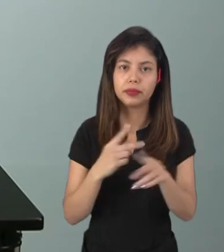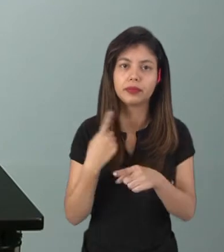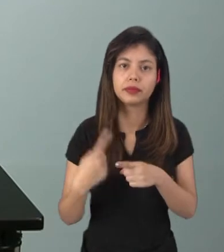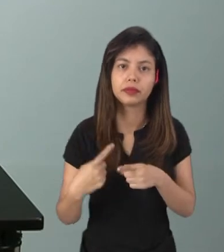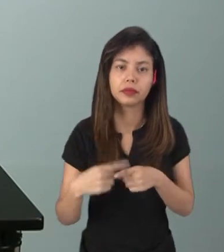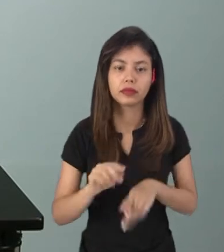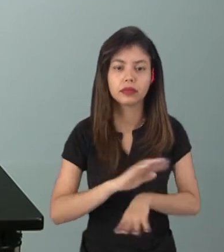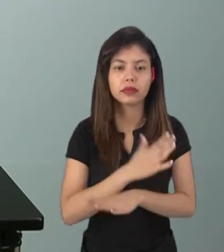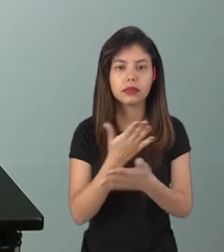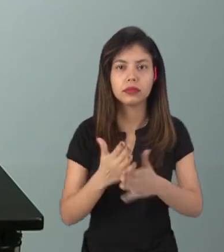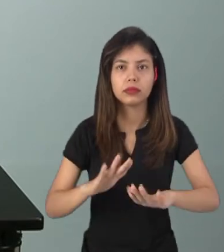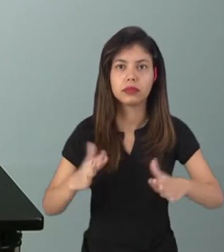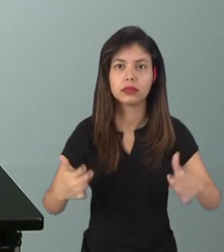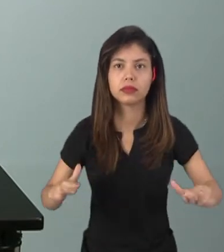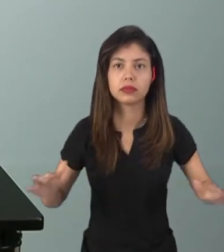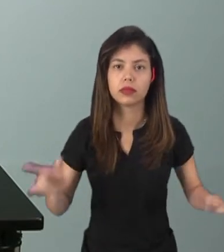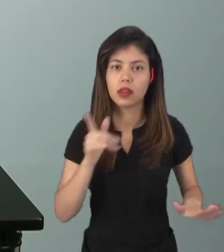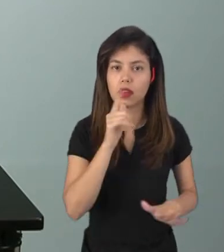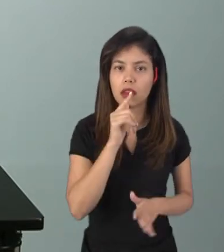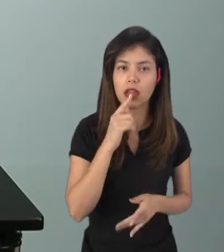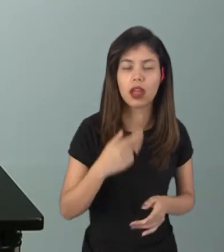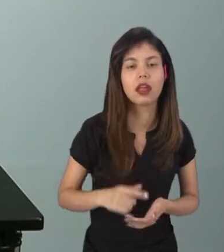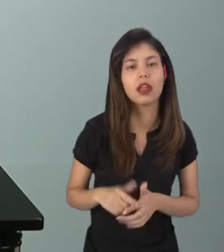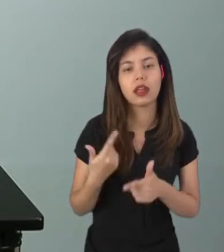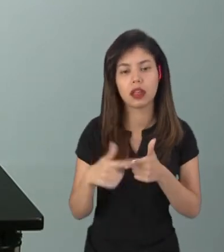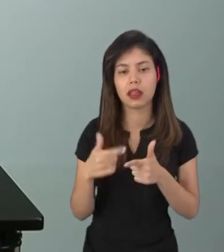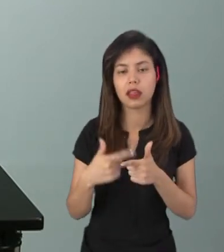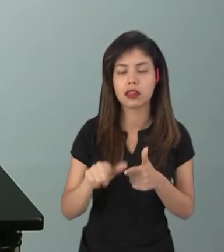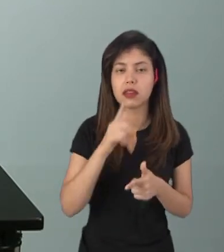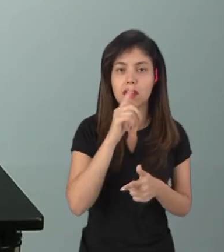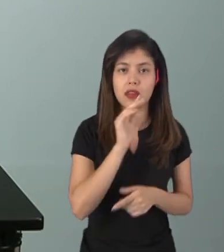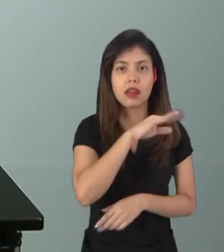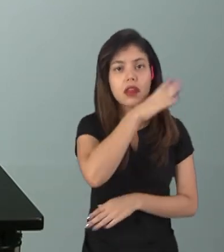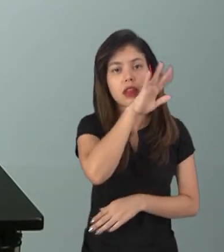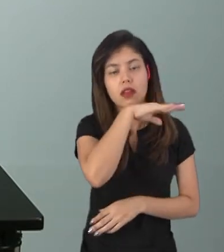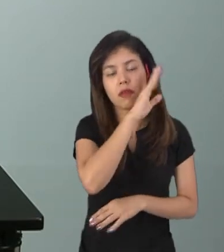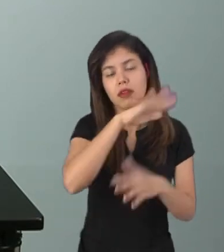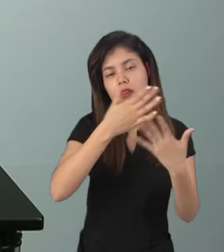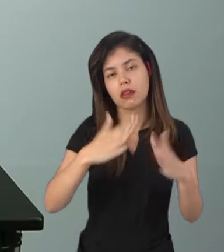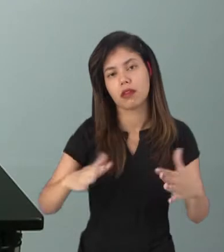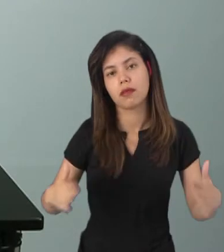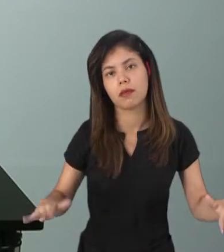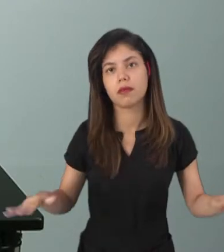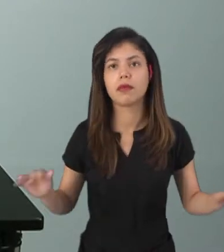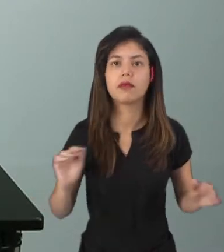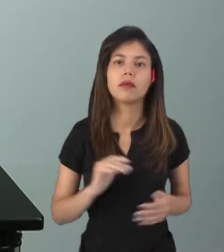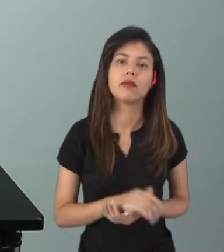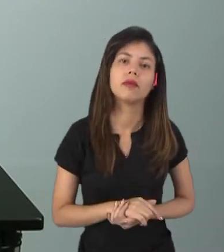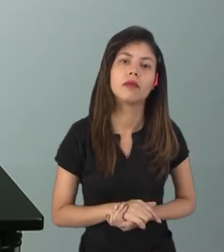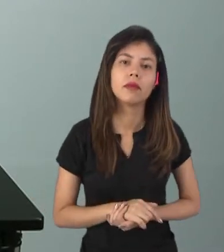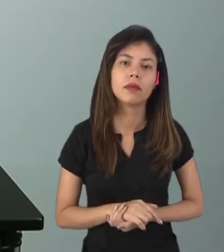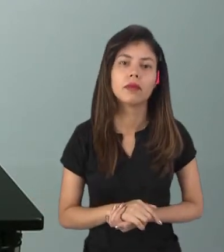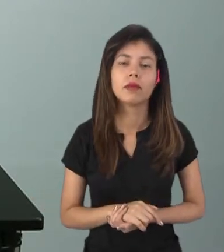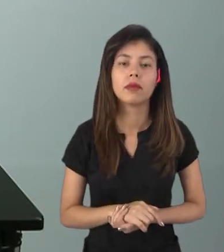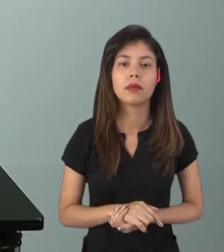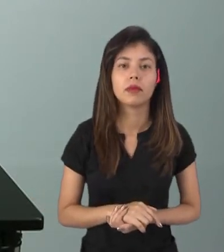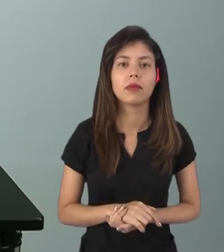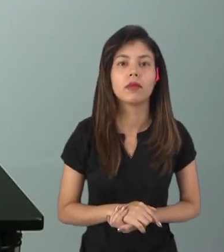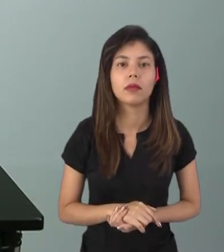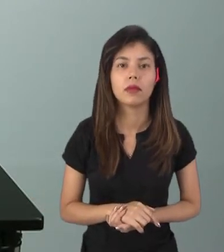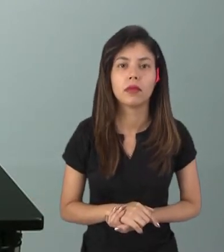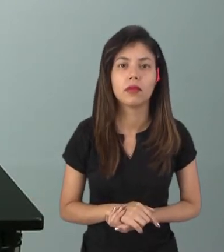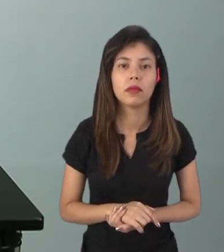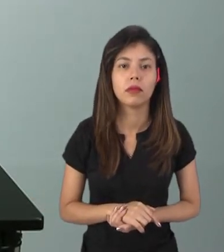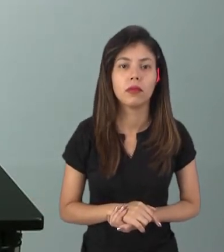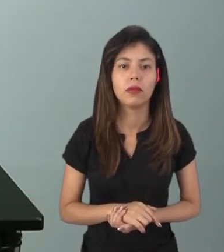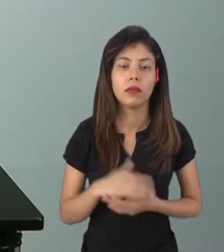as águas e aí prejudica a vida marítima, né, a vida dos animais ali que são marinhos, né.